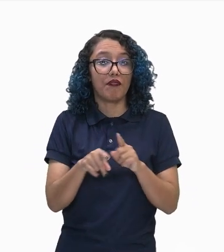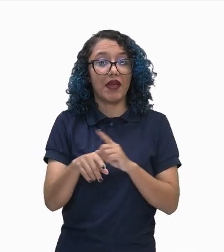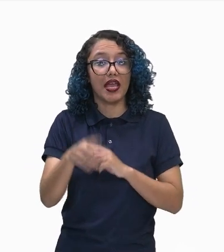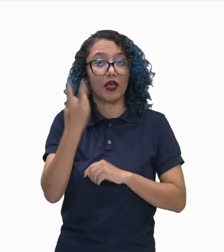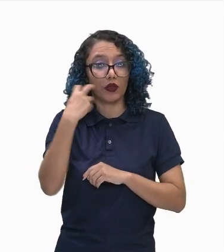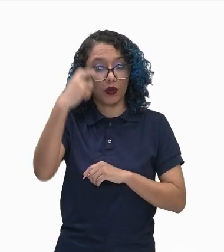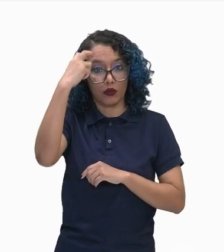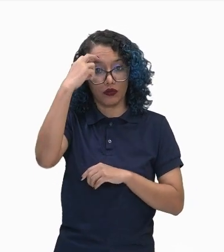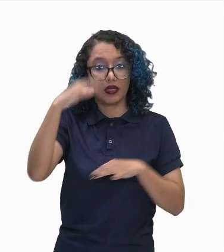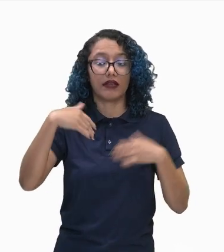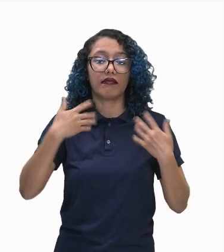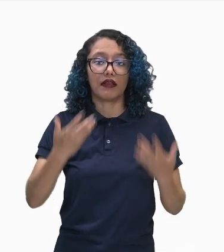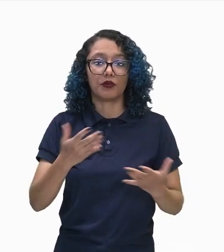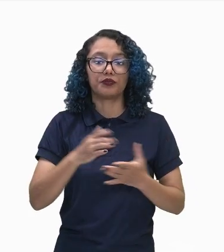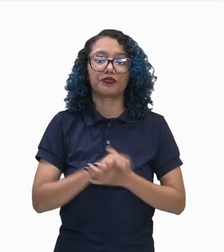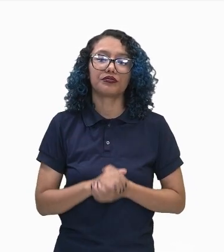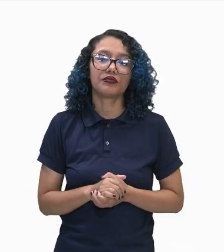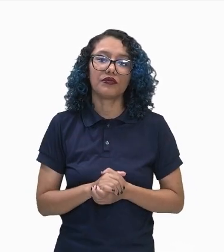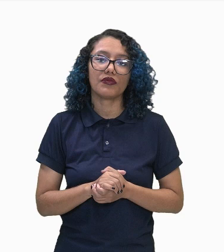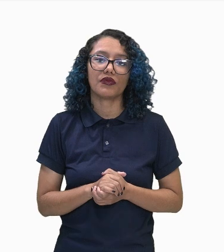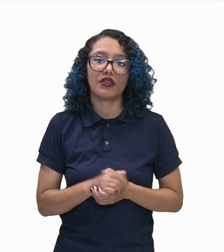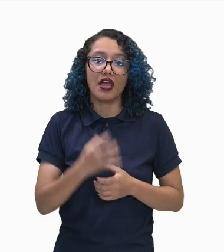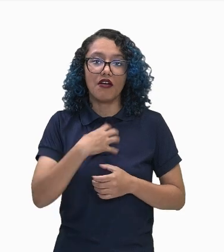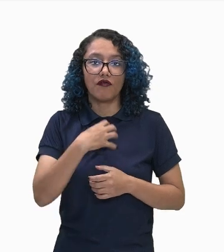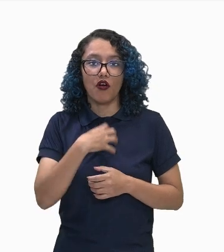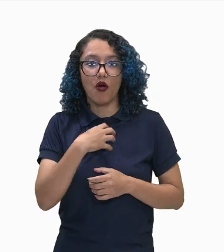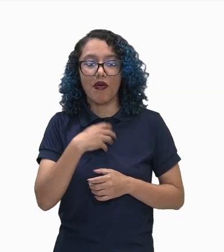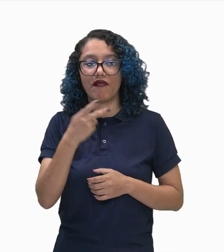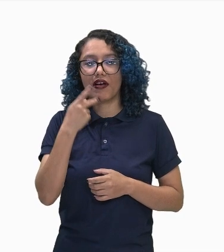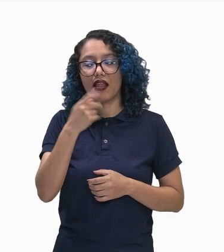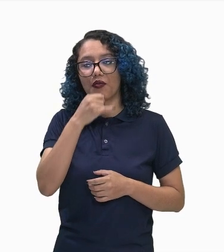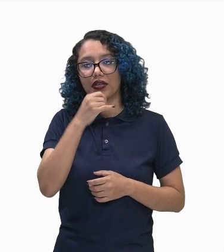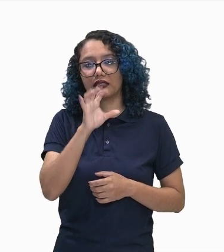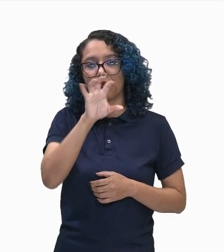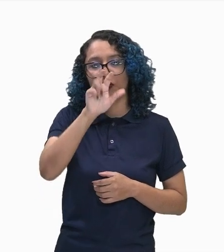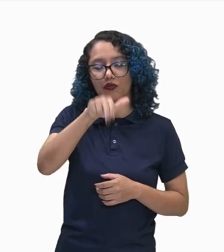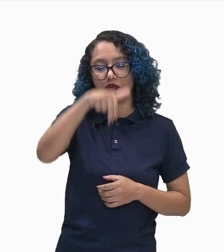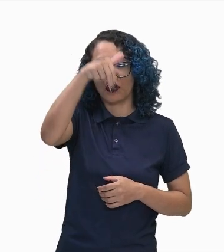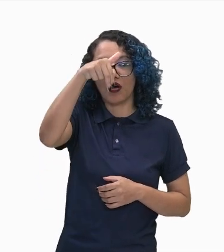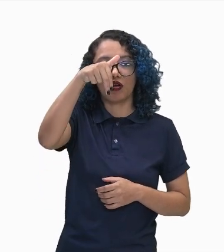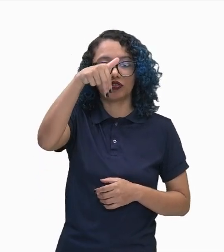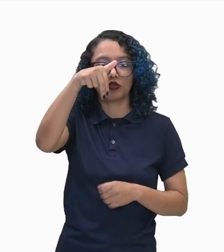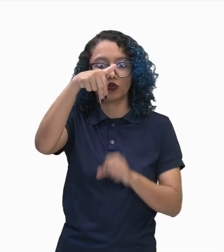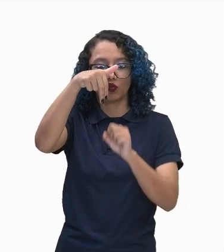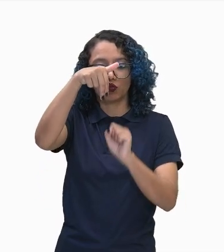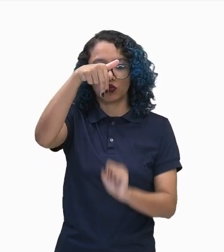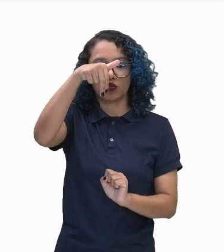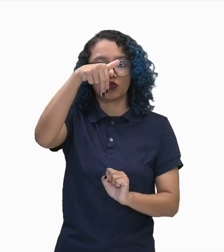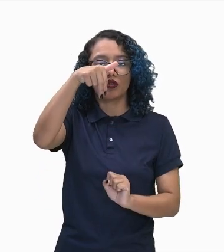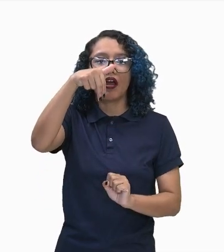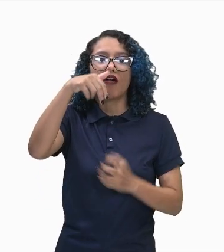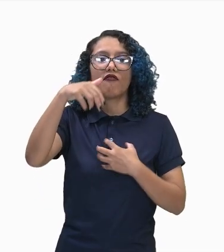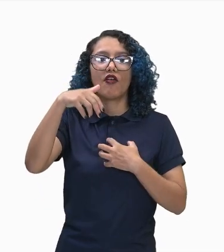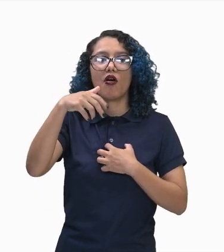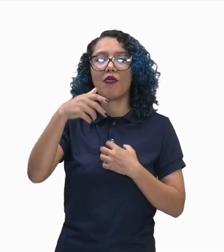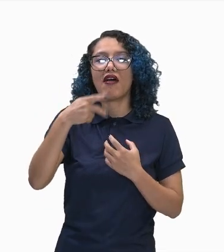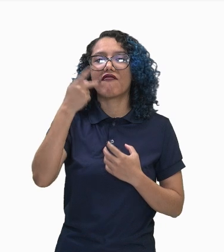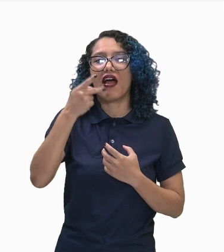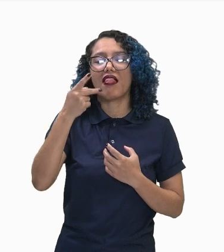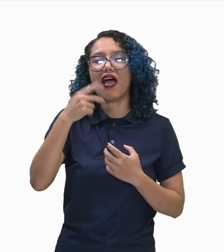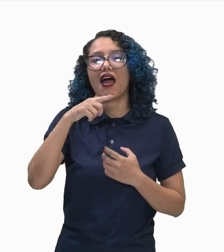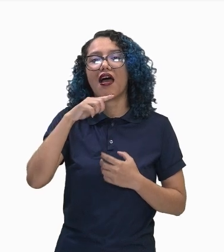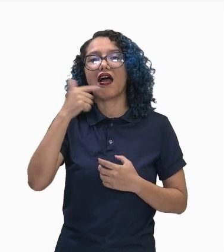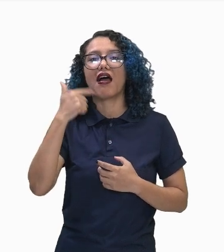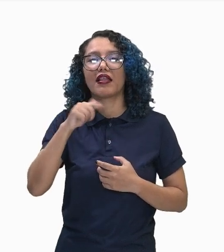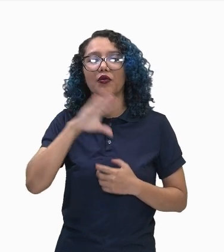Sendo assim, a maneira de falar no Norte é muito diferente da falada no Sul. É normal,